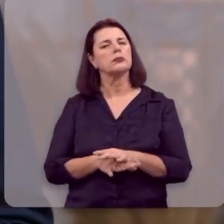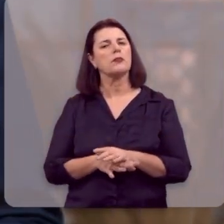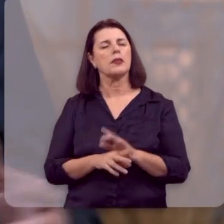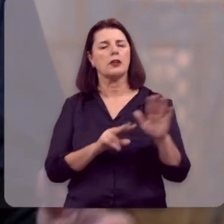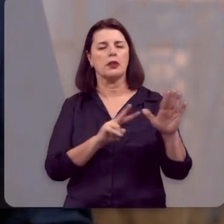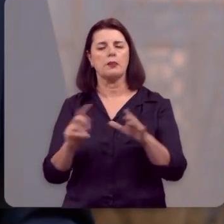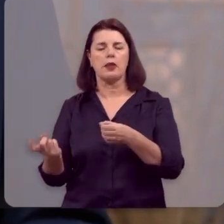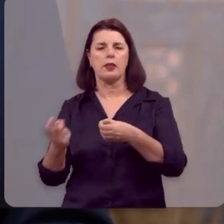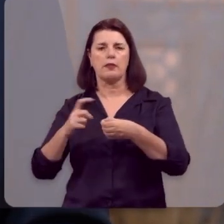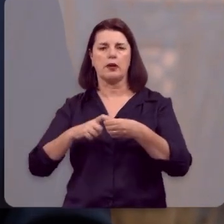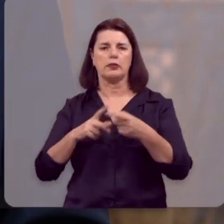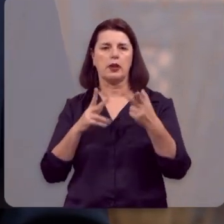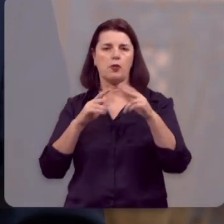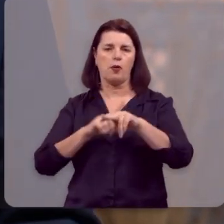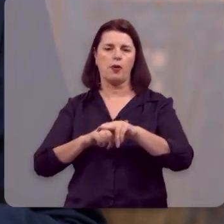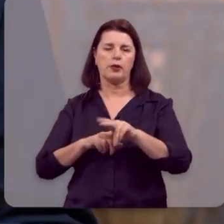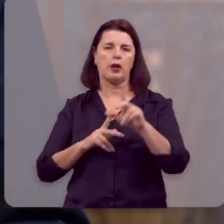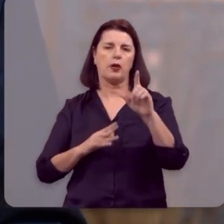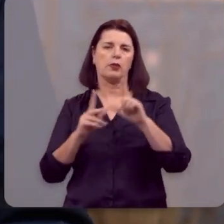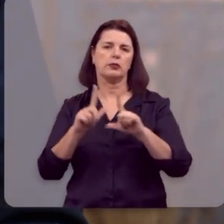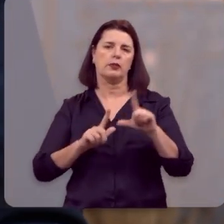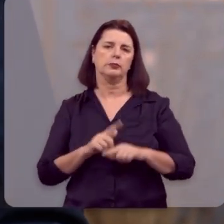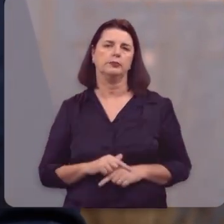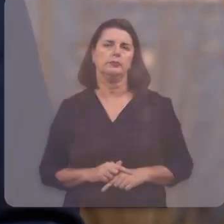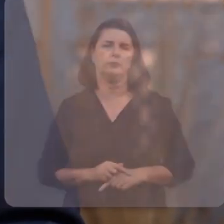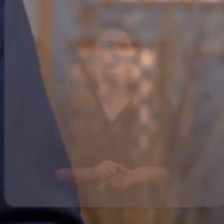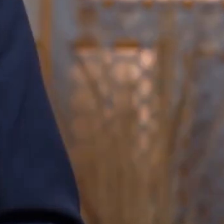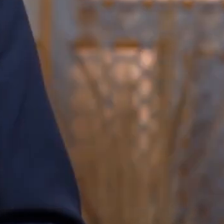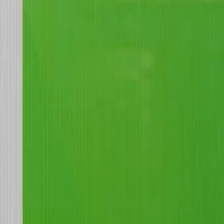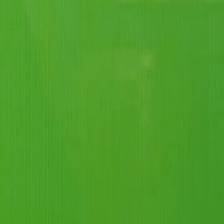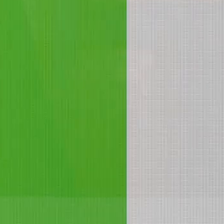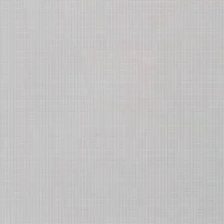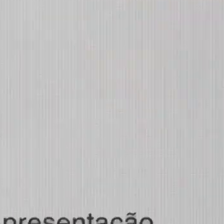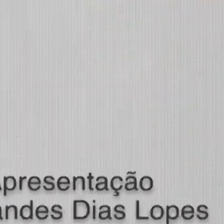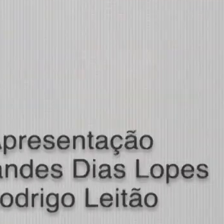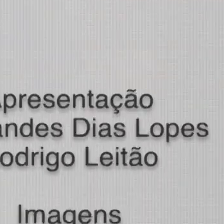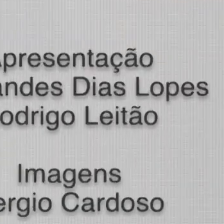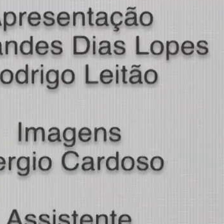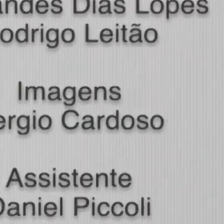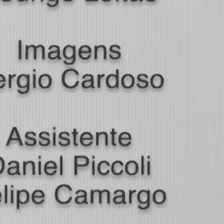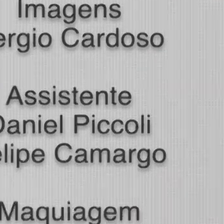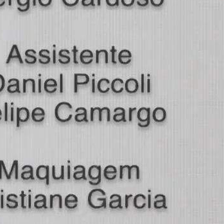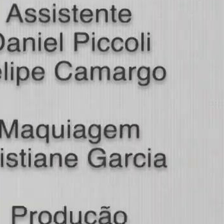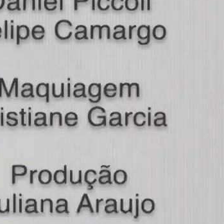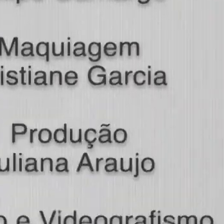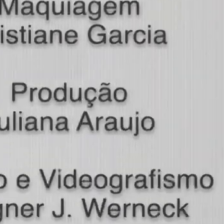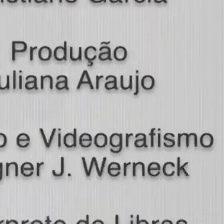despedindo, mas semana que vem estaremos de volta, neste mesmo horário e neste mesmo canal.